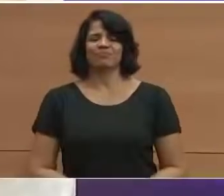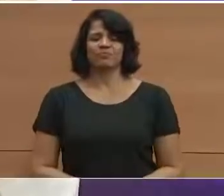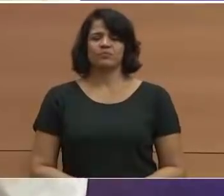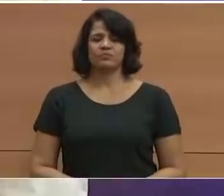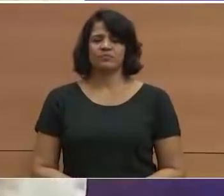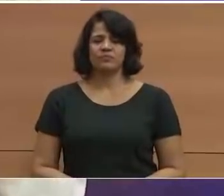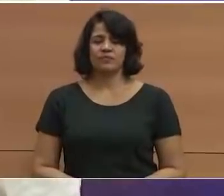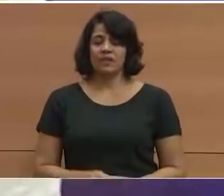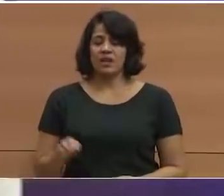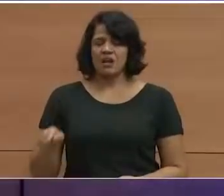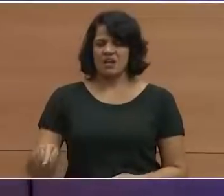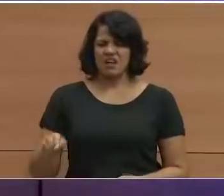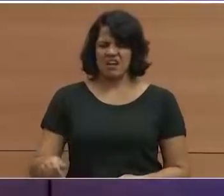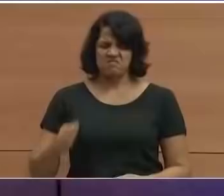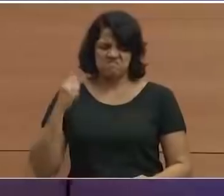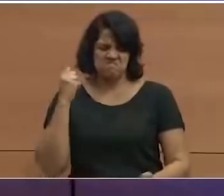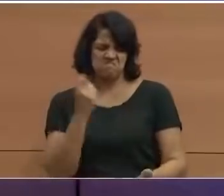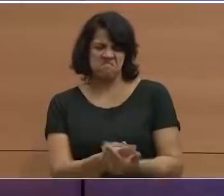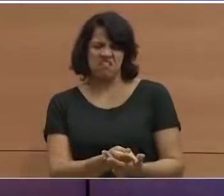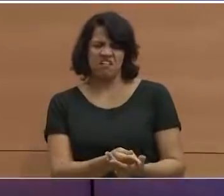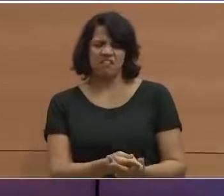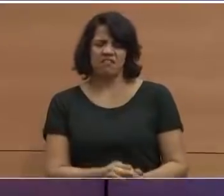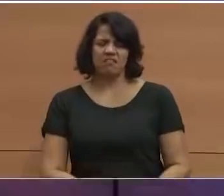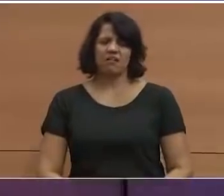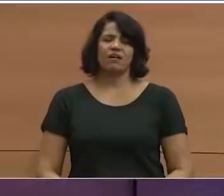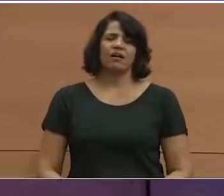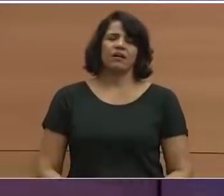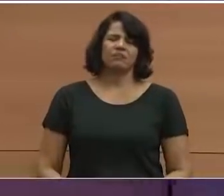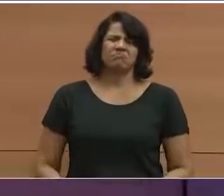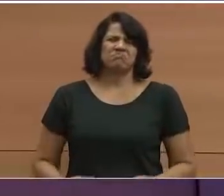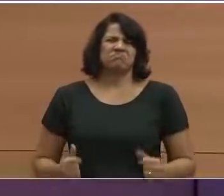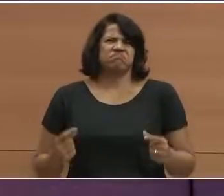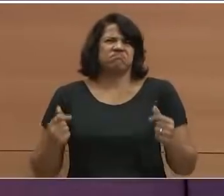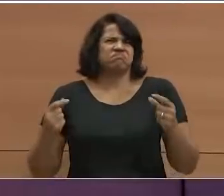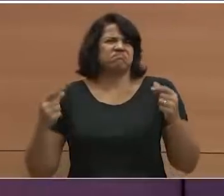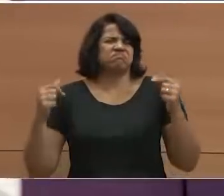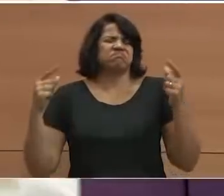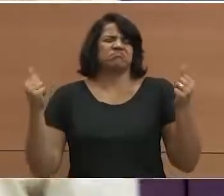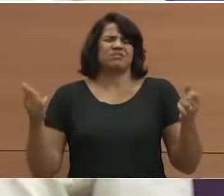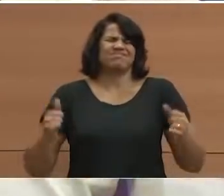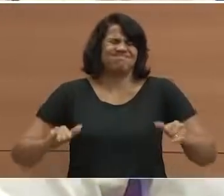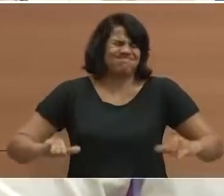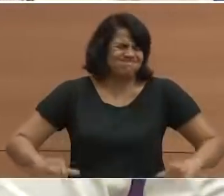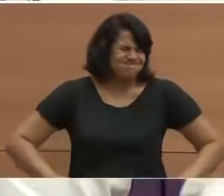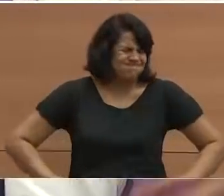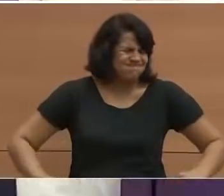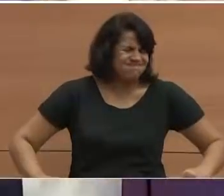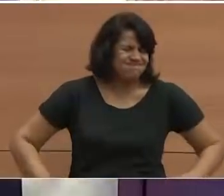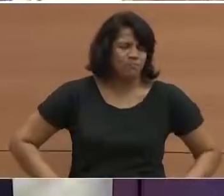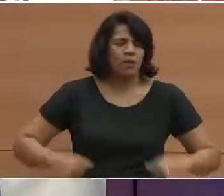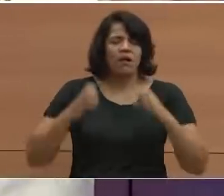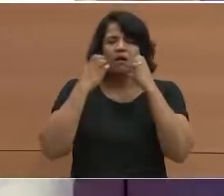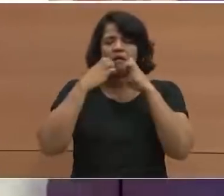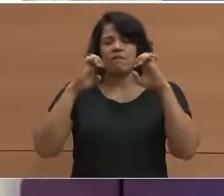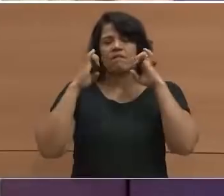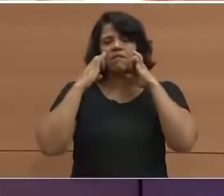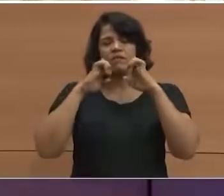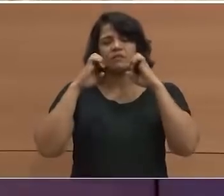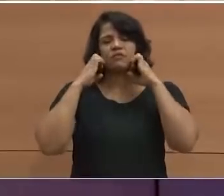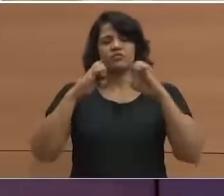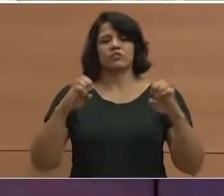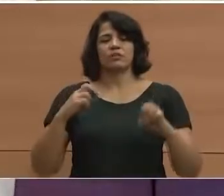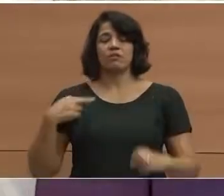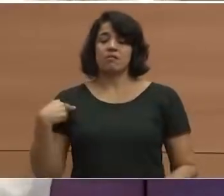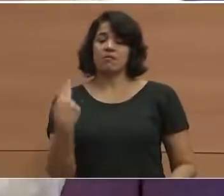nós hoje, irmãos, vamos nos dedicar a pregar esse evangelho. E nós estamos nessa linha.